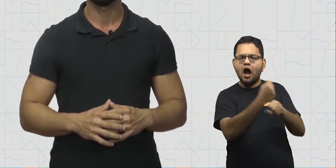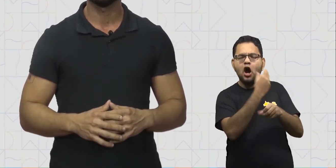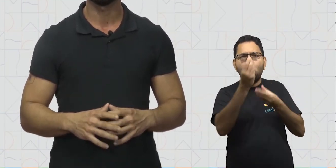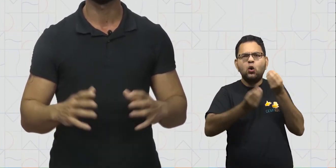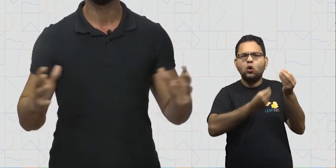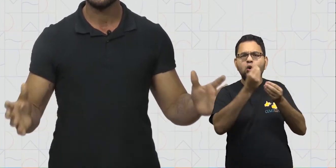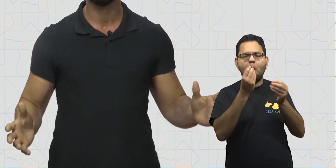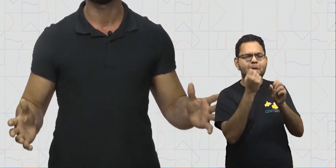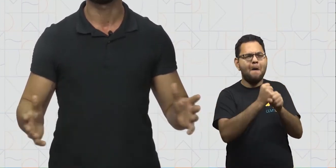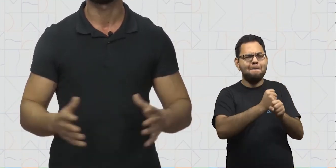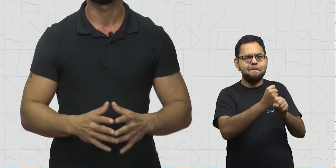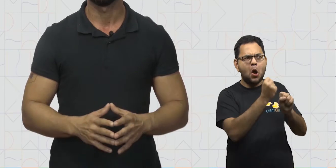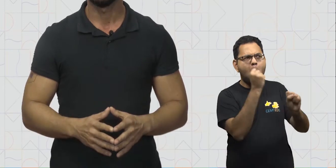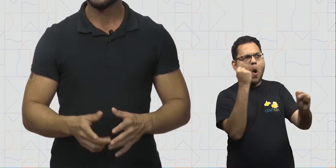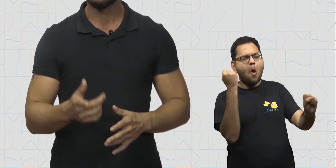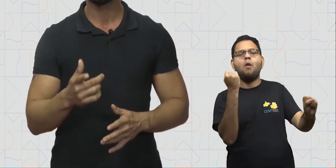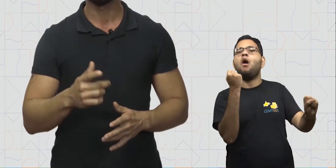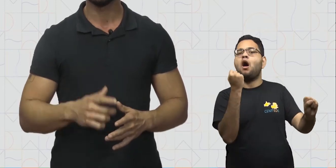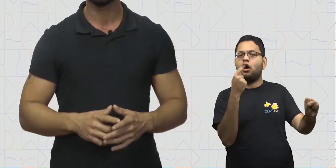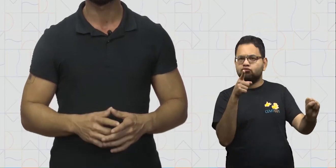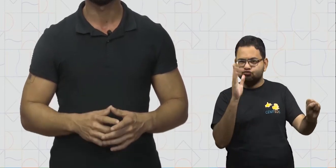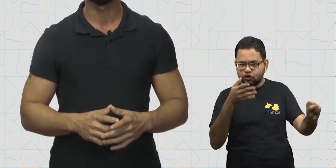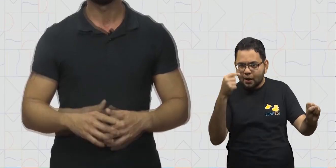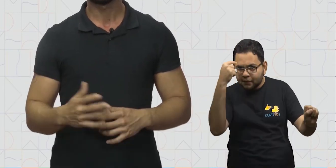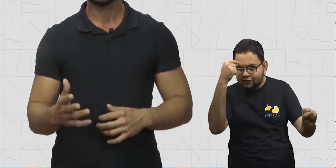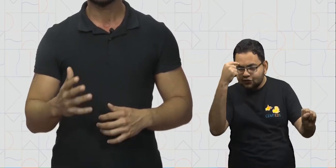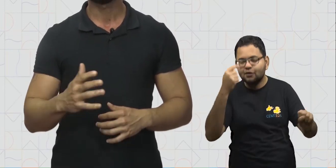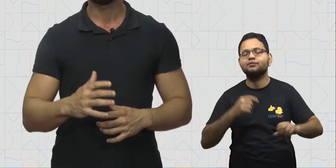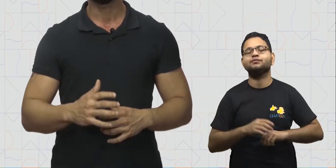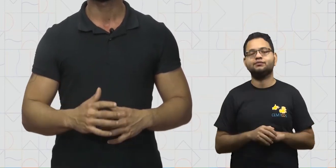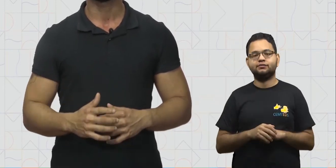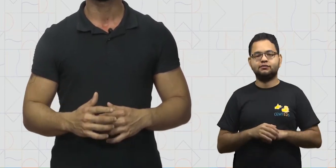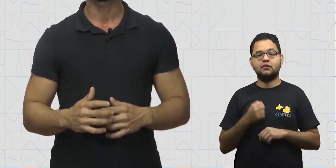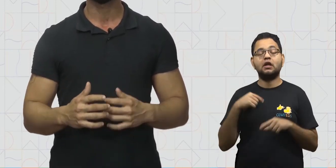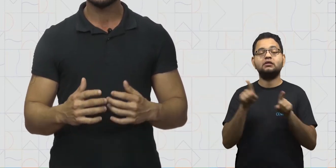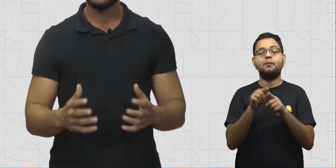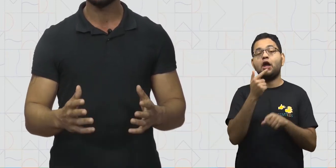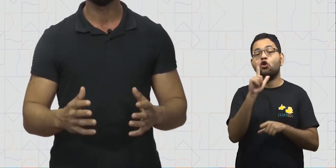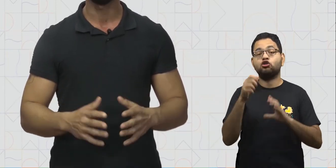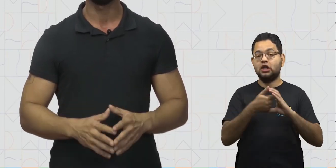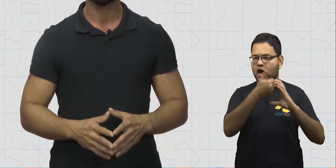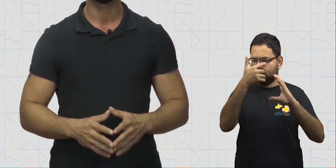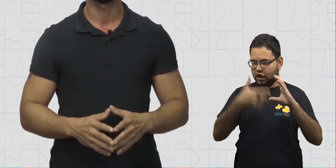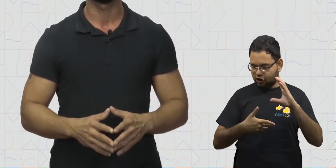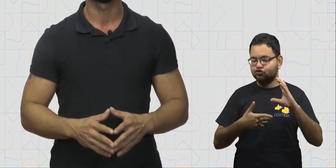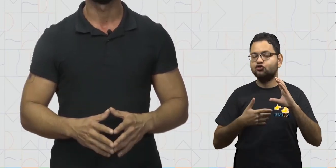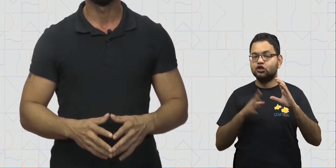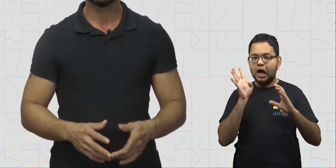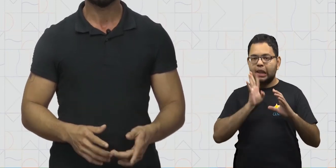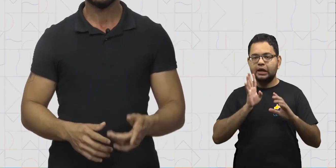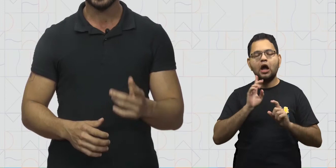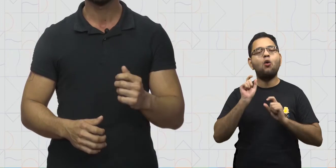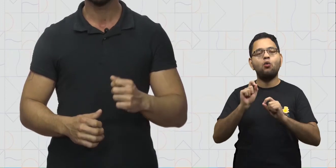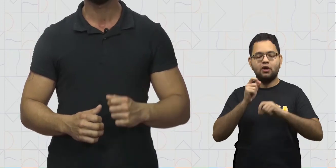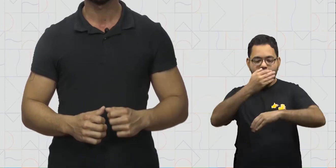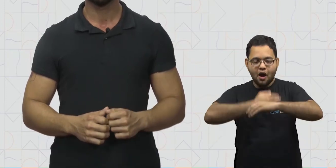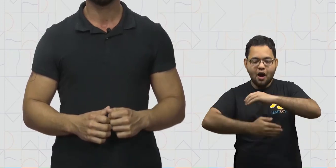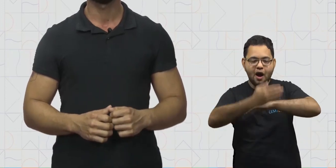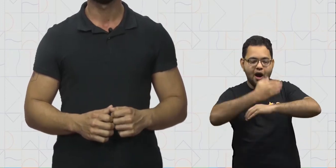essas arquiteturas imensas? Já pensou nisso? Outra característica é o processo de mumificação. Um